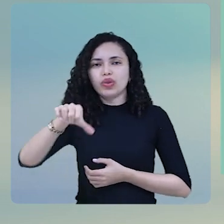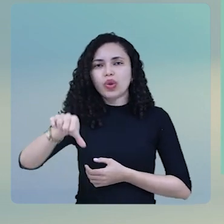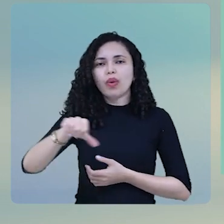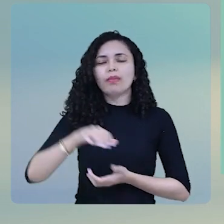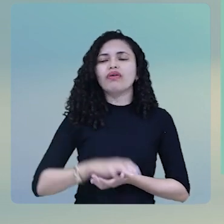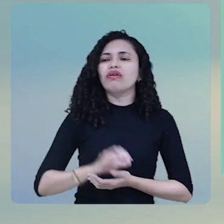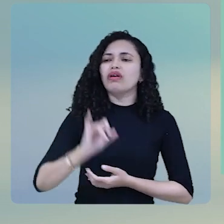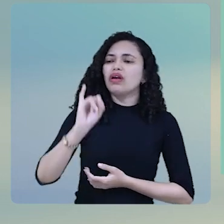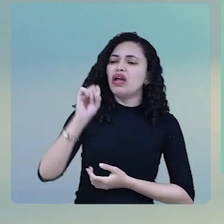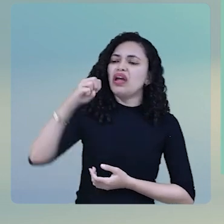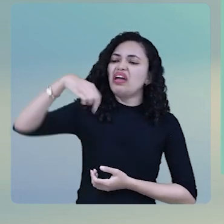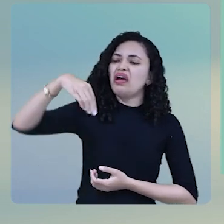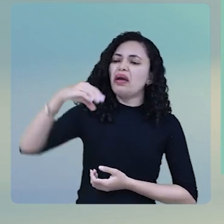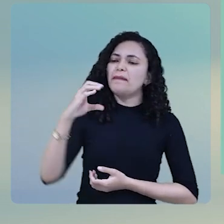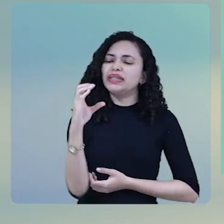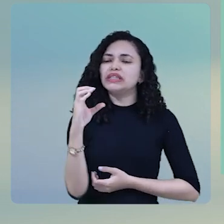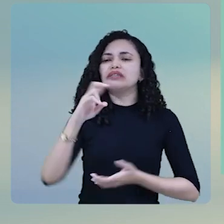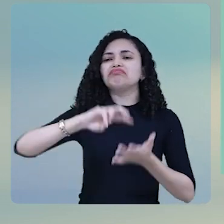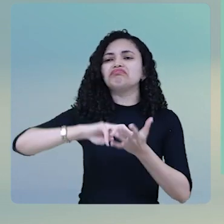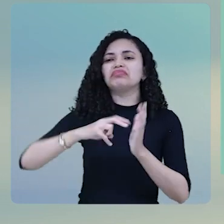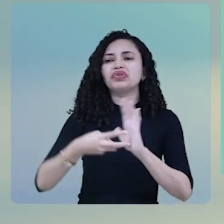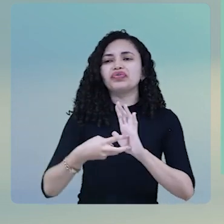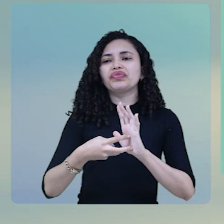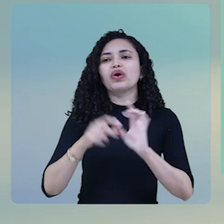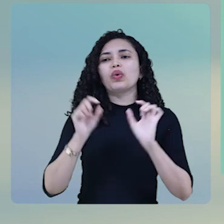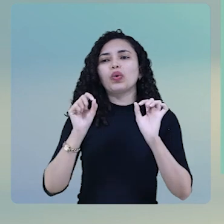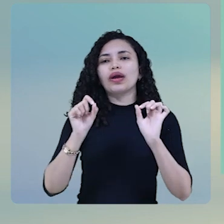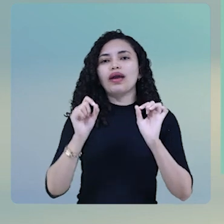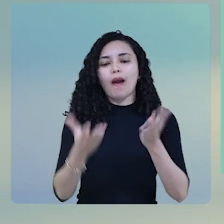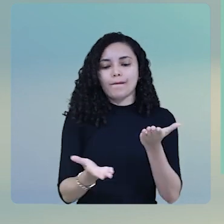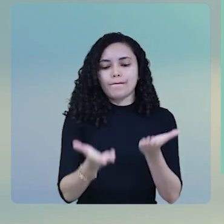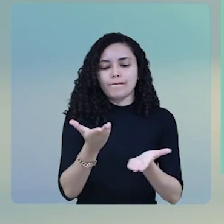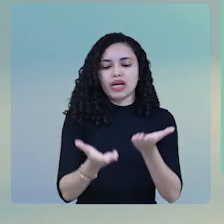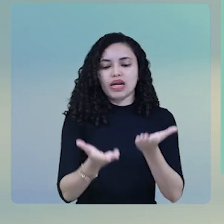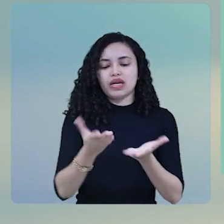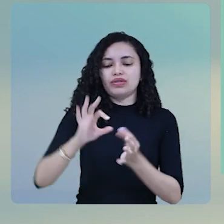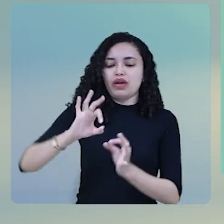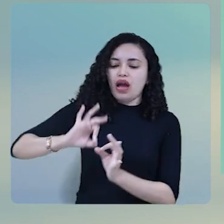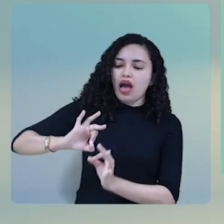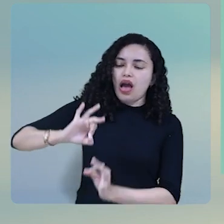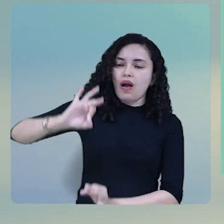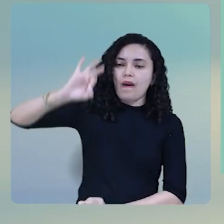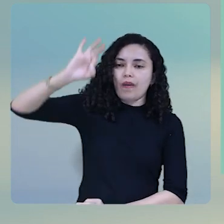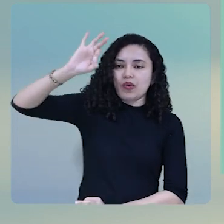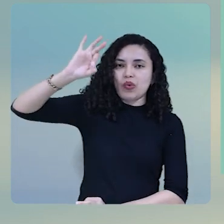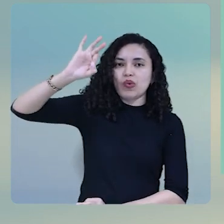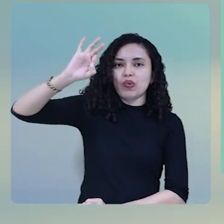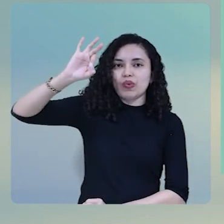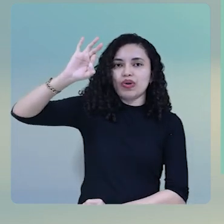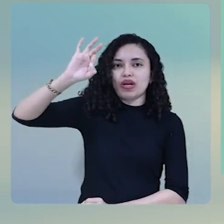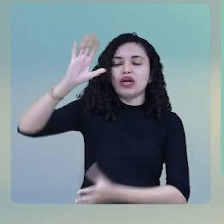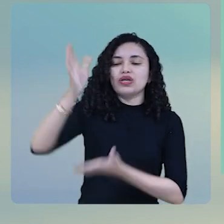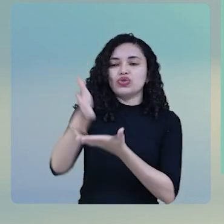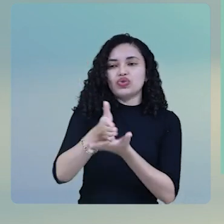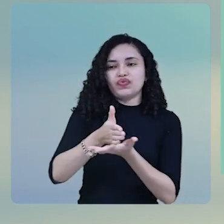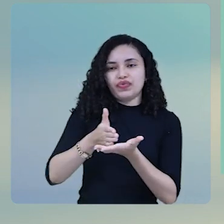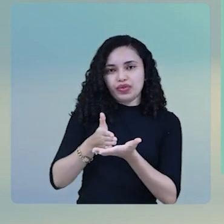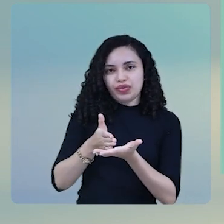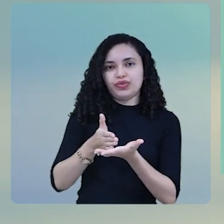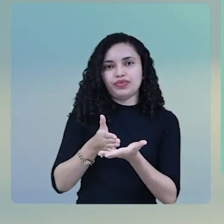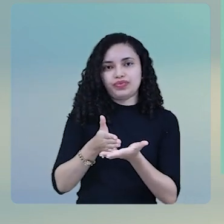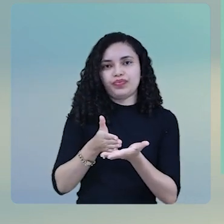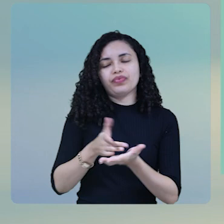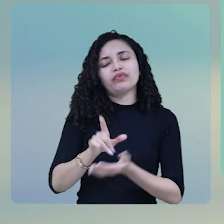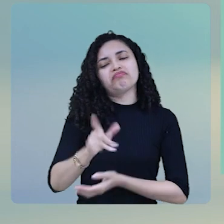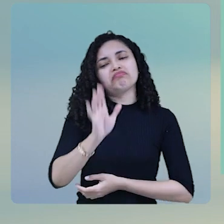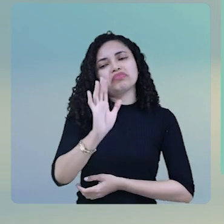que é o IMC? É o meu índice de massa corporal. Né? É o meu peso dividido pela minha altura ao quadrado. Essa formulazinha